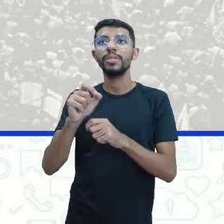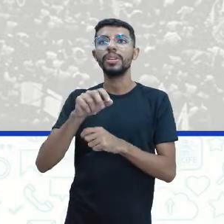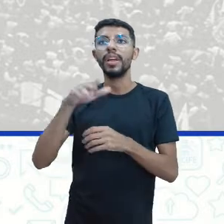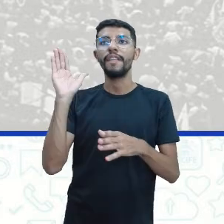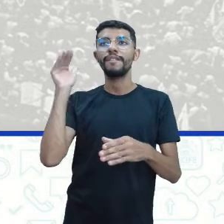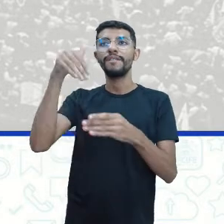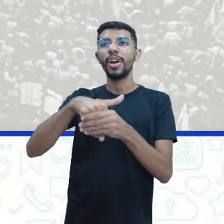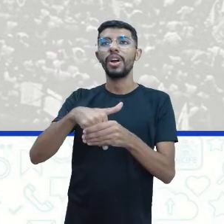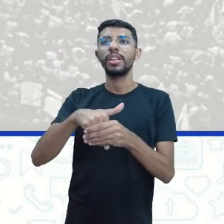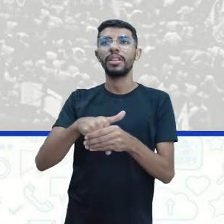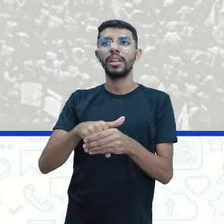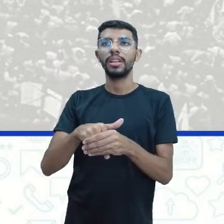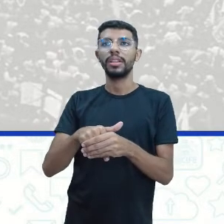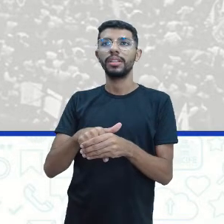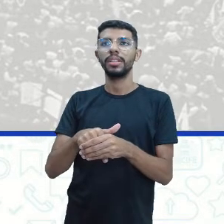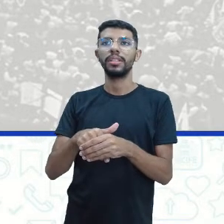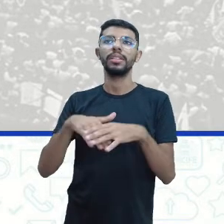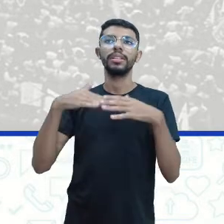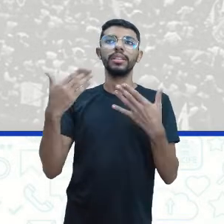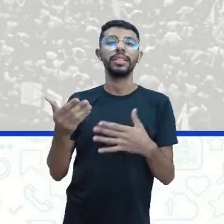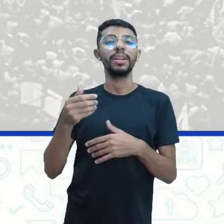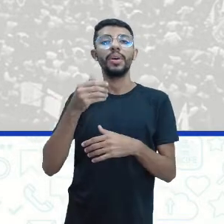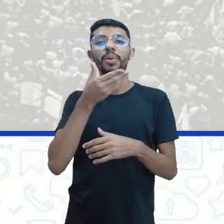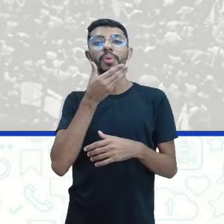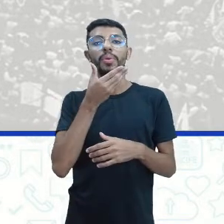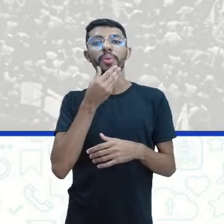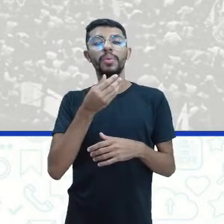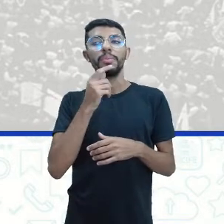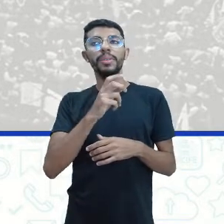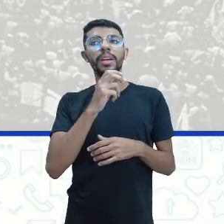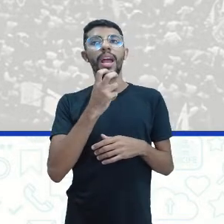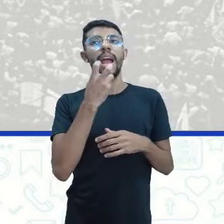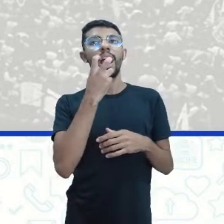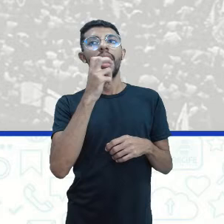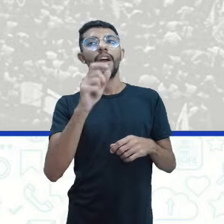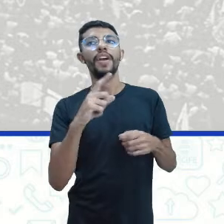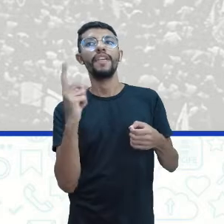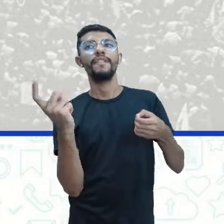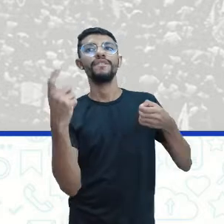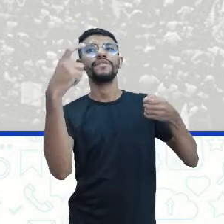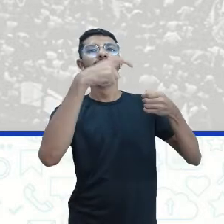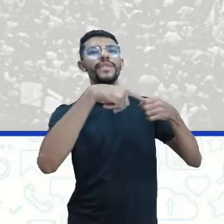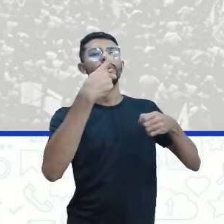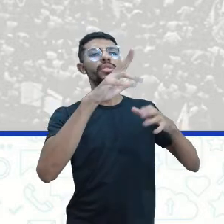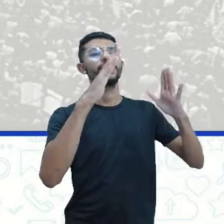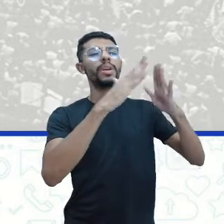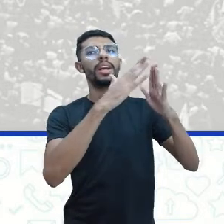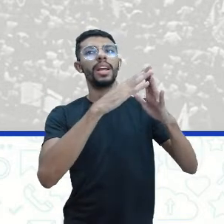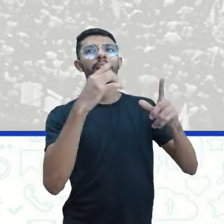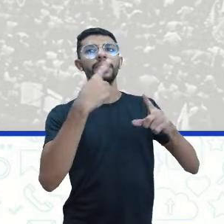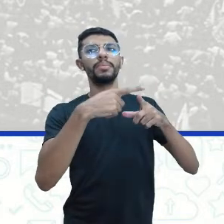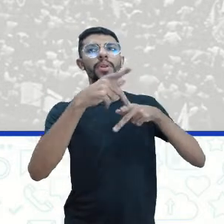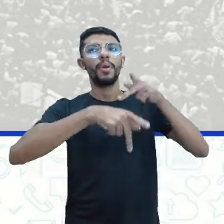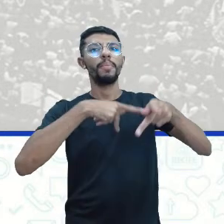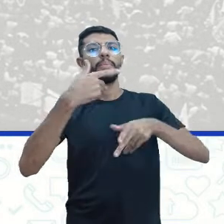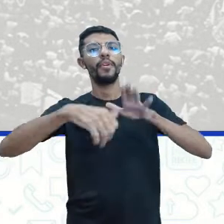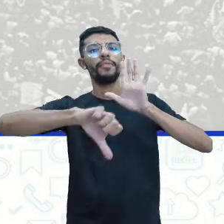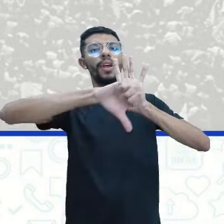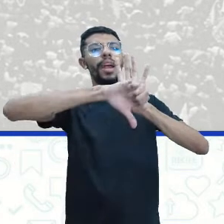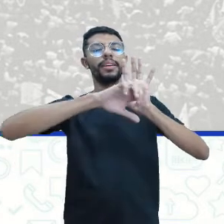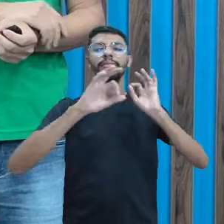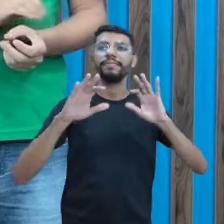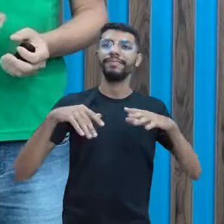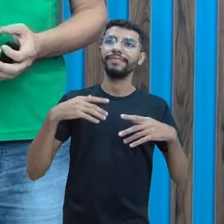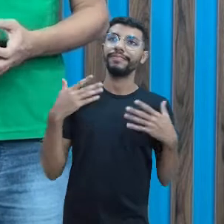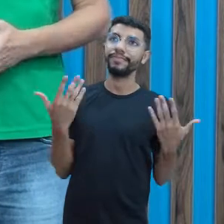né, um sujeito representando militares, dizendo assim, voltem para suas casas, o povo é ilegal. De fato, para a ditadura, o povo reunido era algo